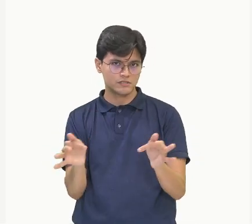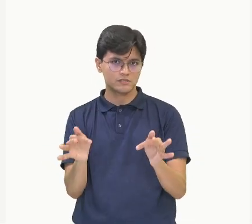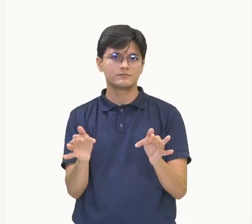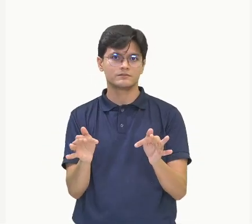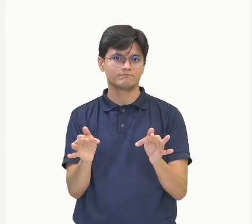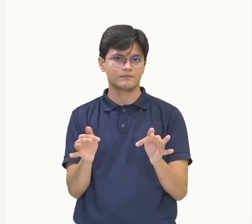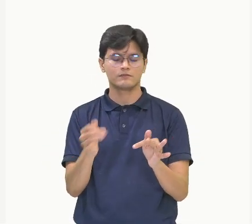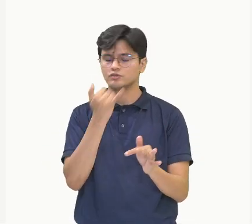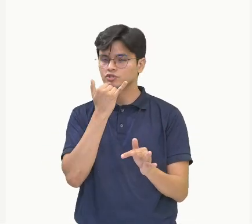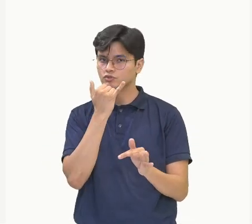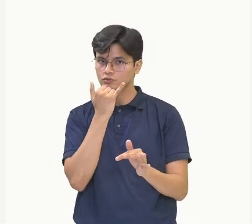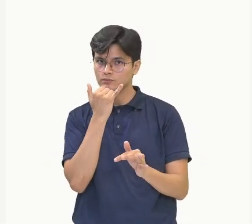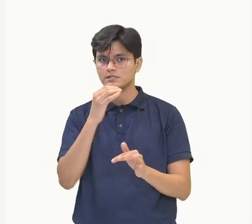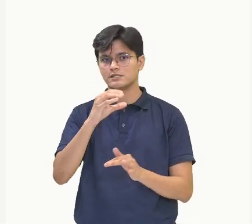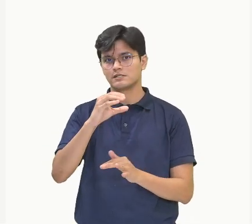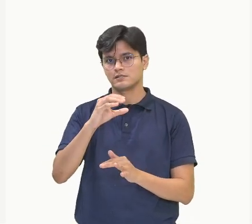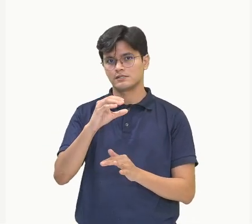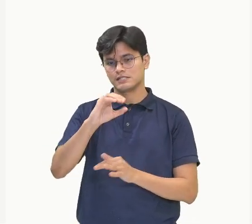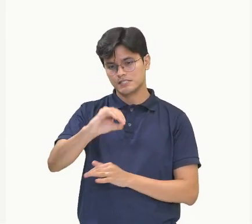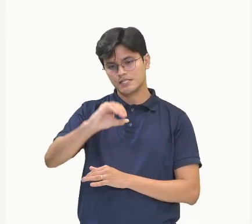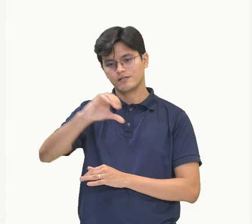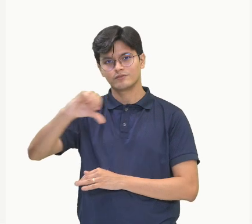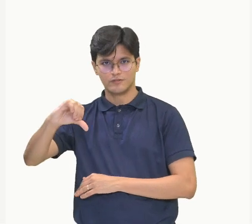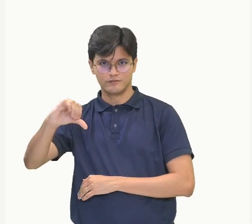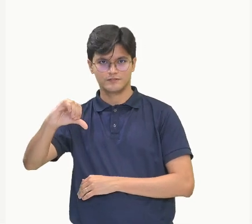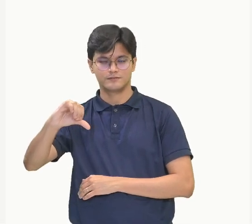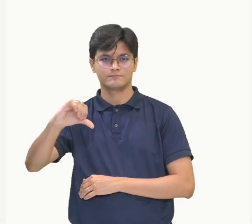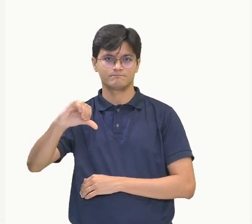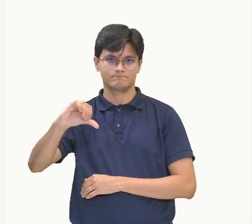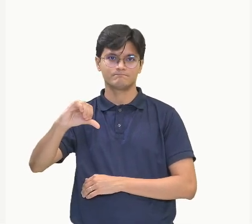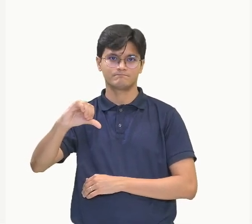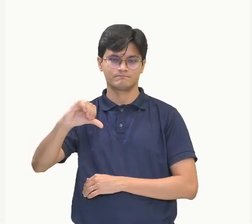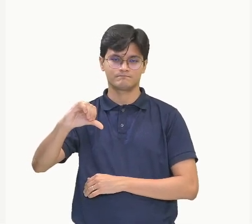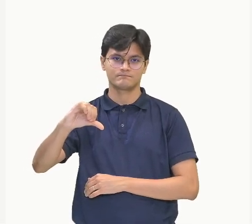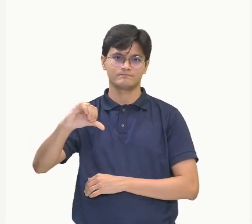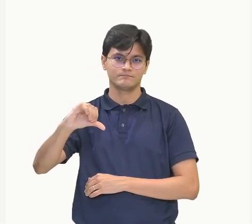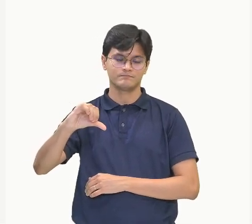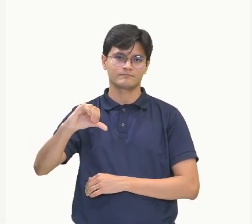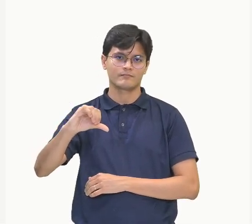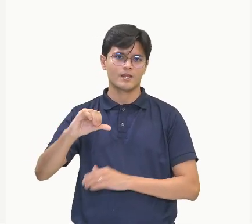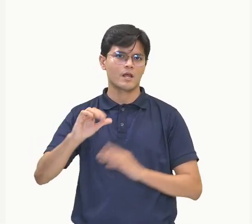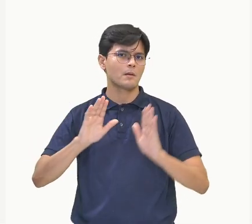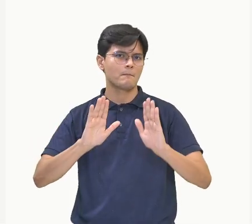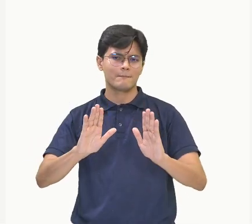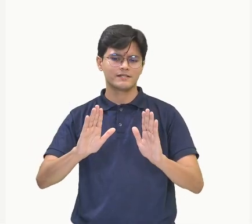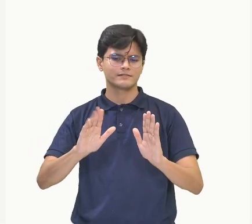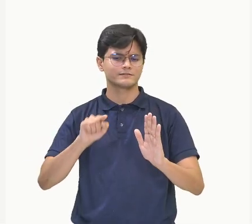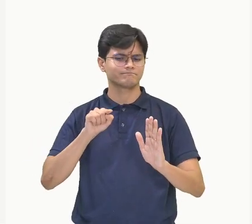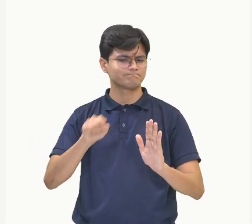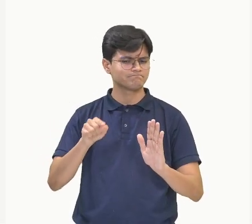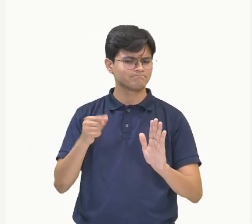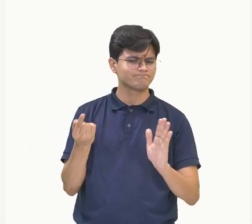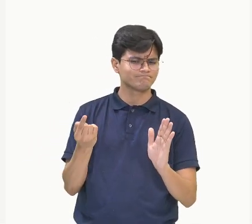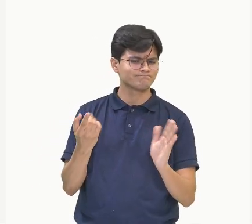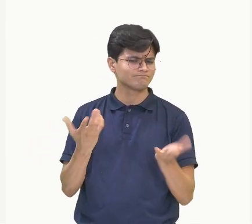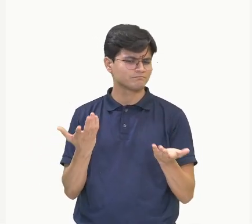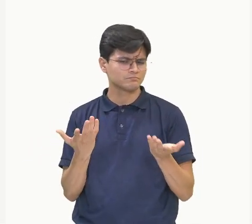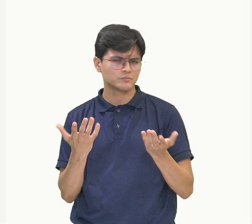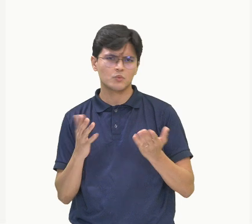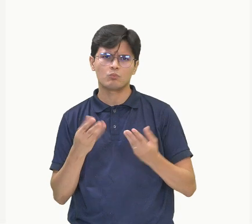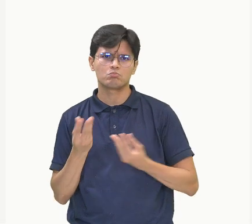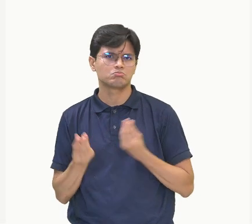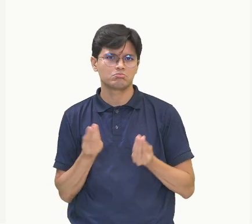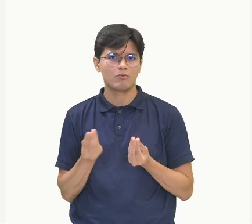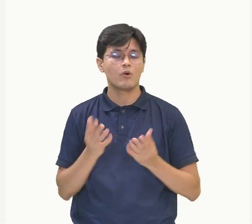desculpa, 0,9, perdão. 0,9. Mas não faz sentido escrever o número 0,9.